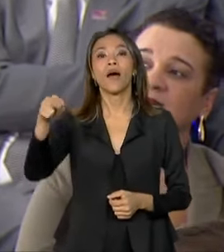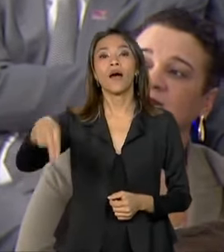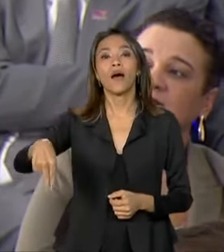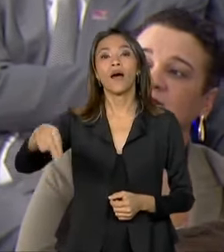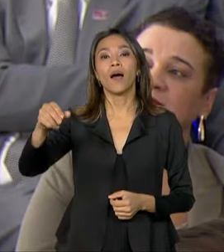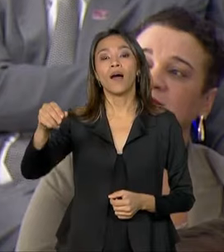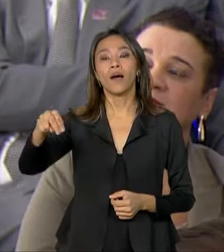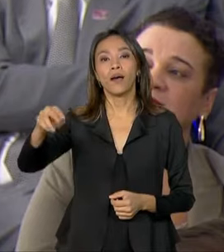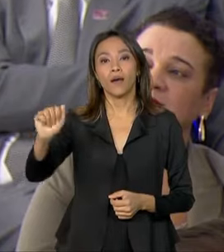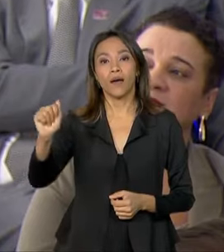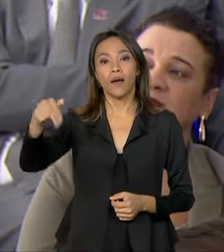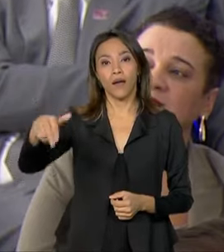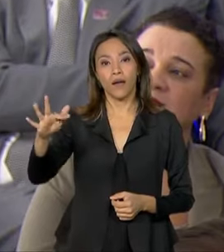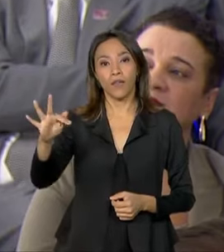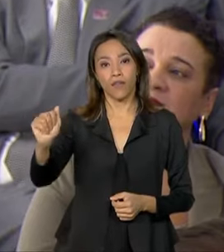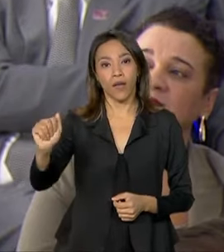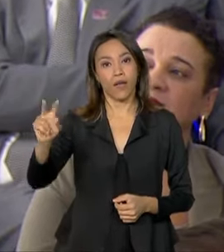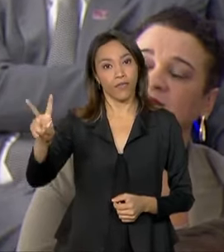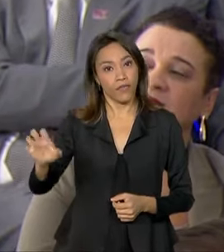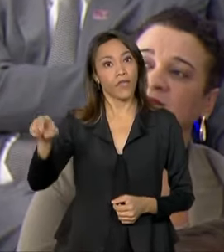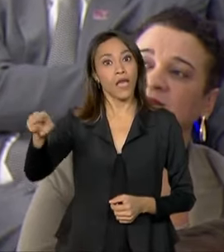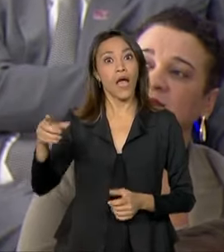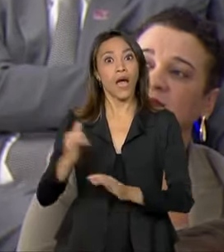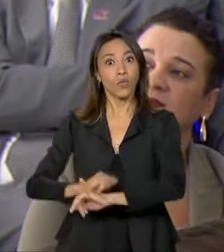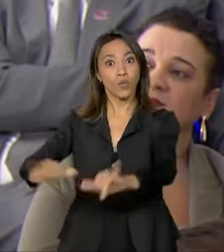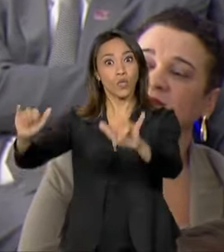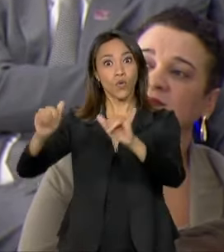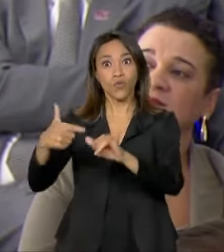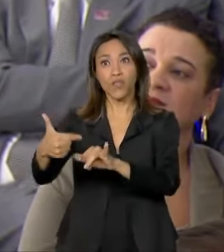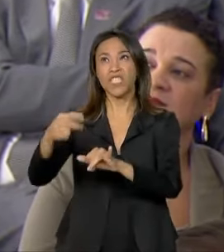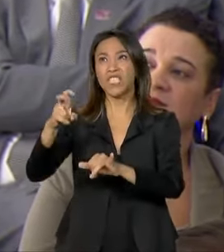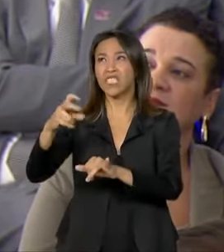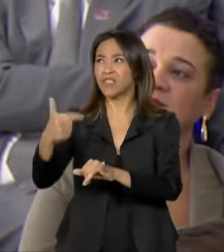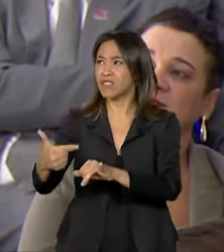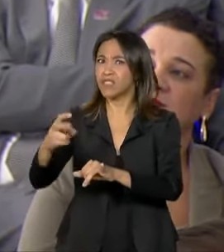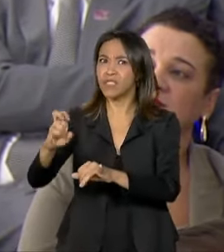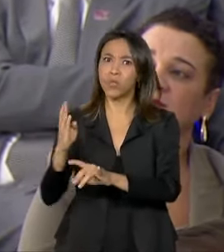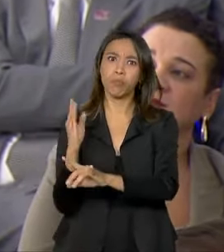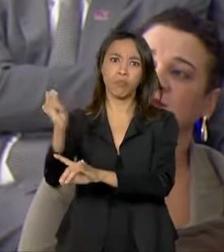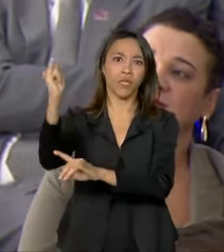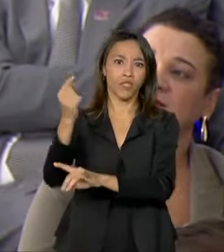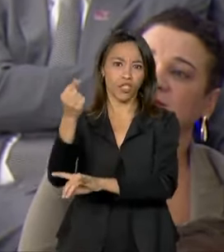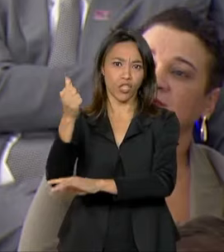125 bilhões de investimento nos próximos anos. Eu estou nessa